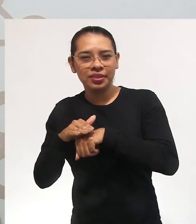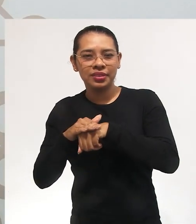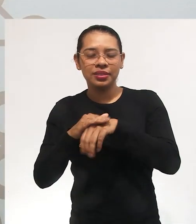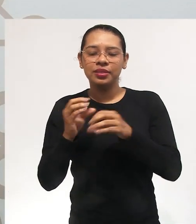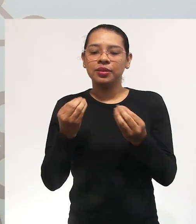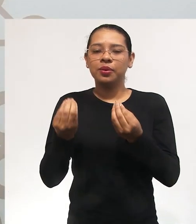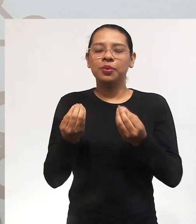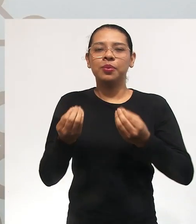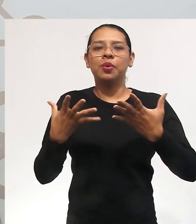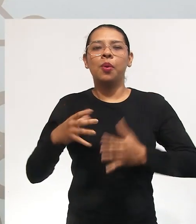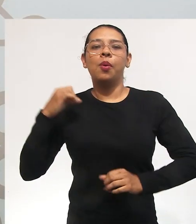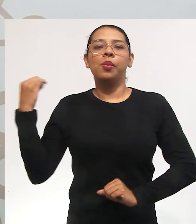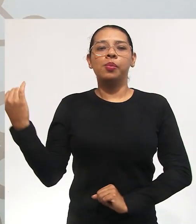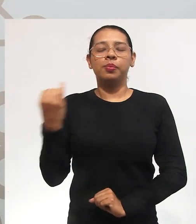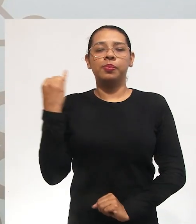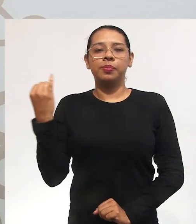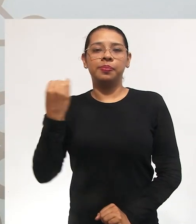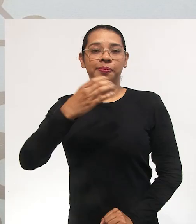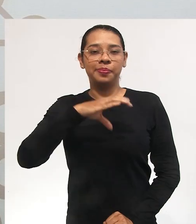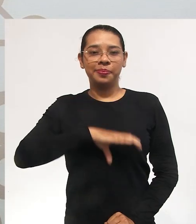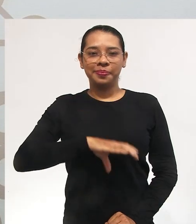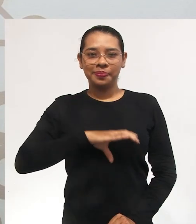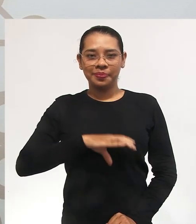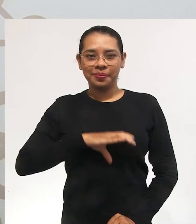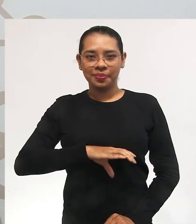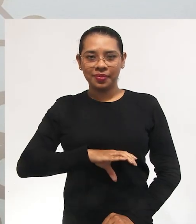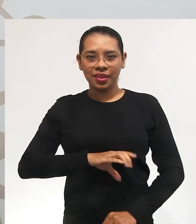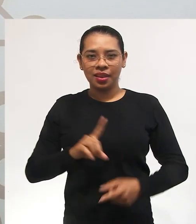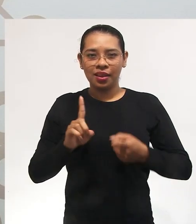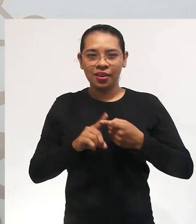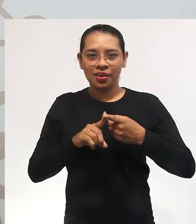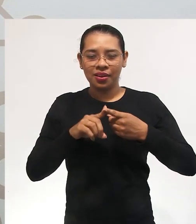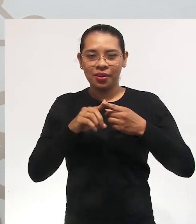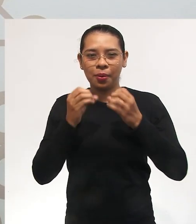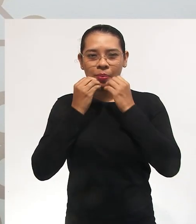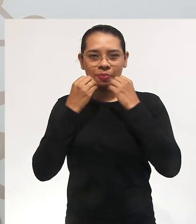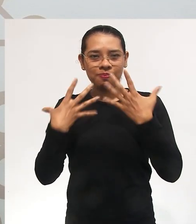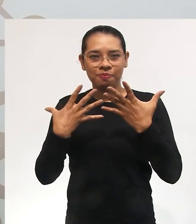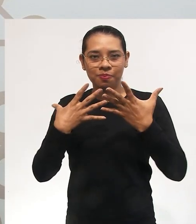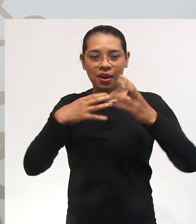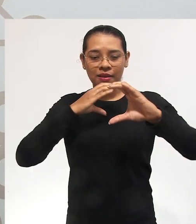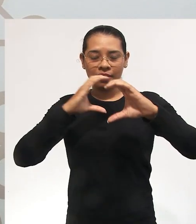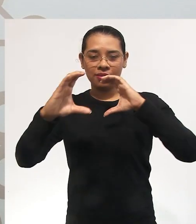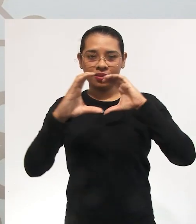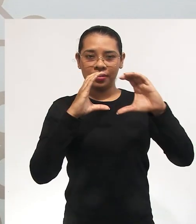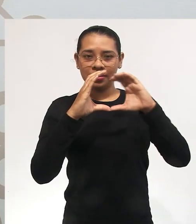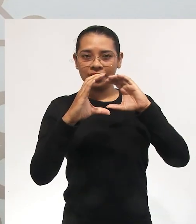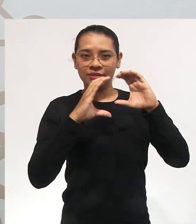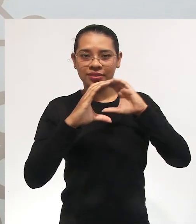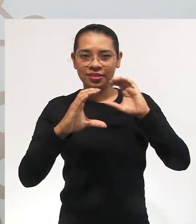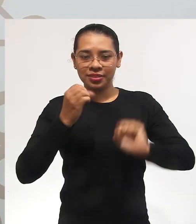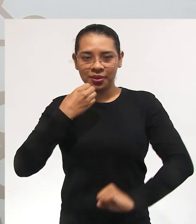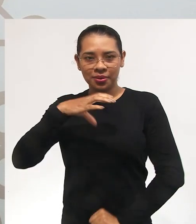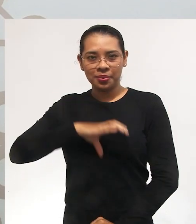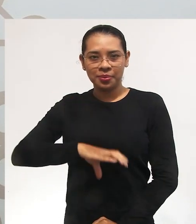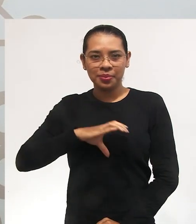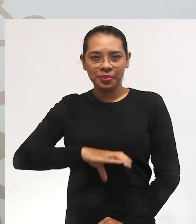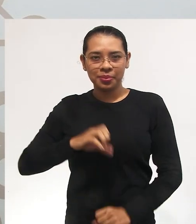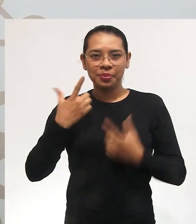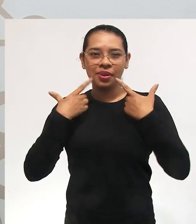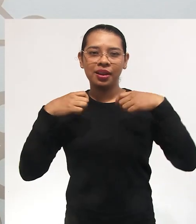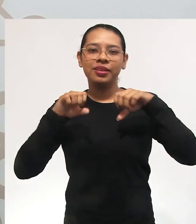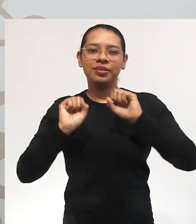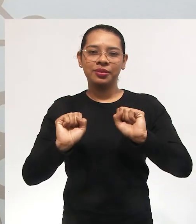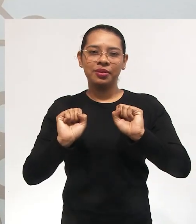da língua portuguesa, porque a interação humana, a comunicação se faz por meio da linguagem, né? E